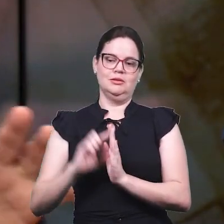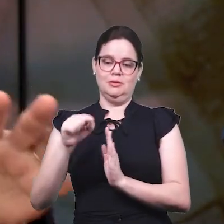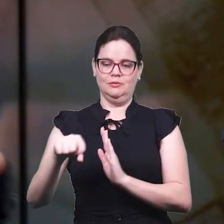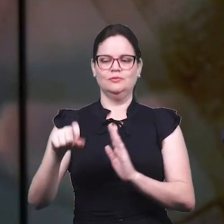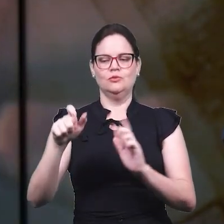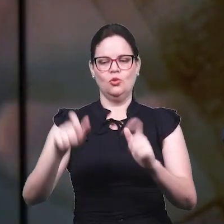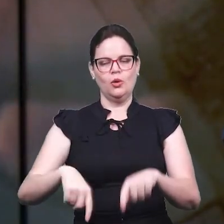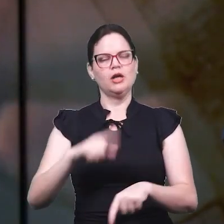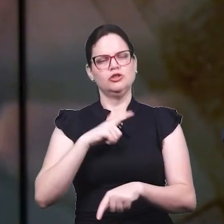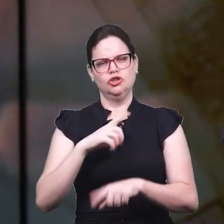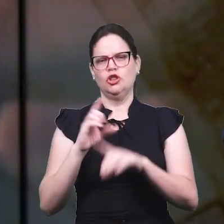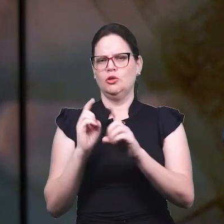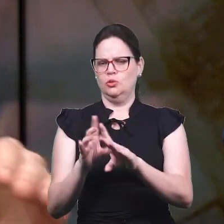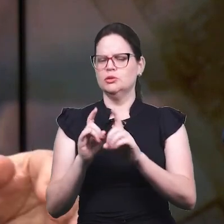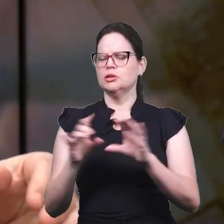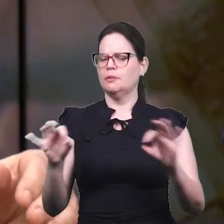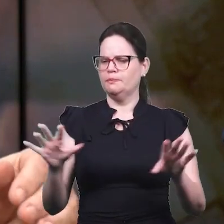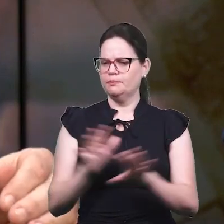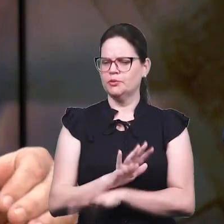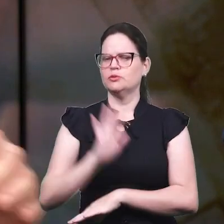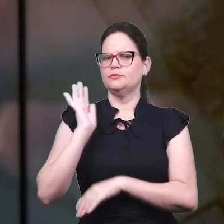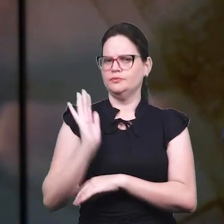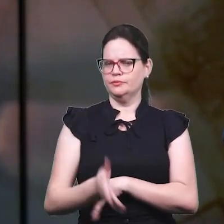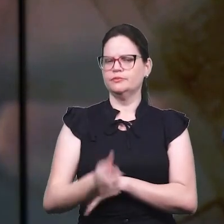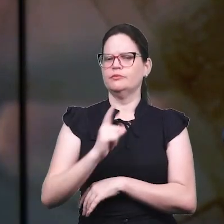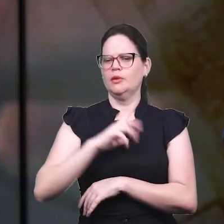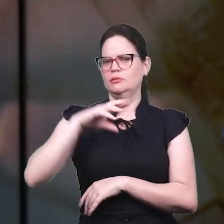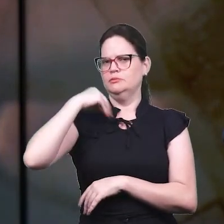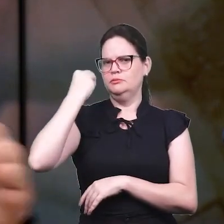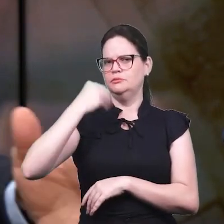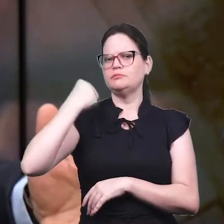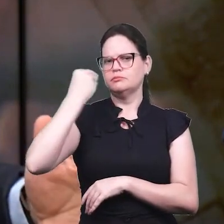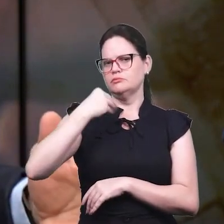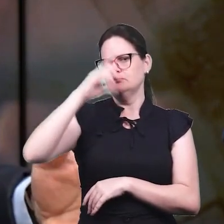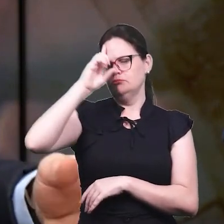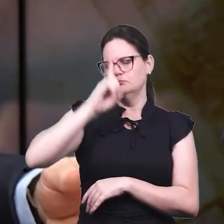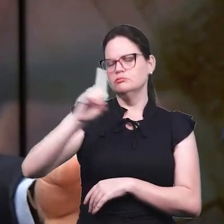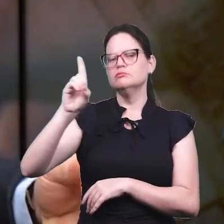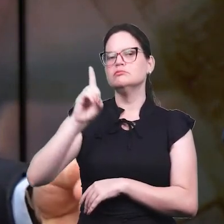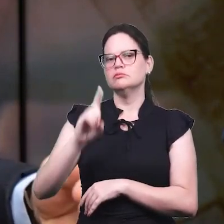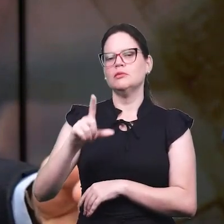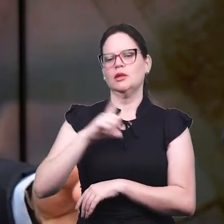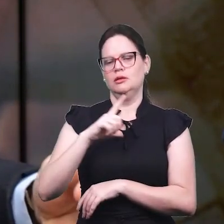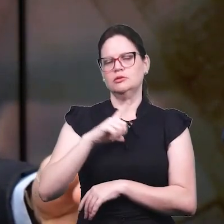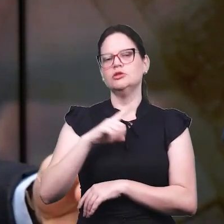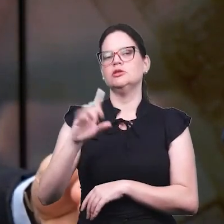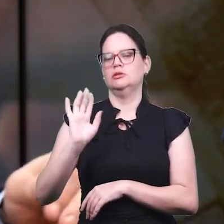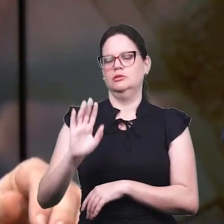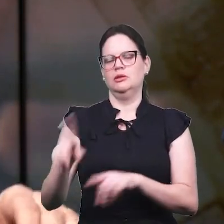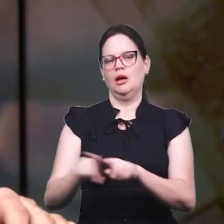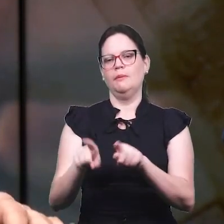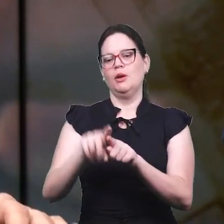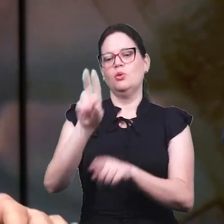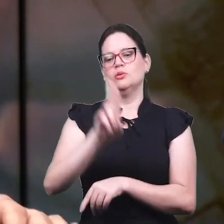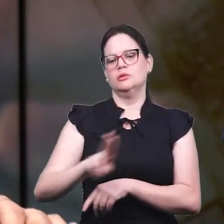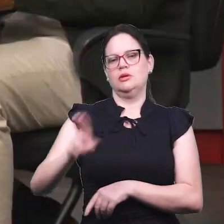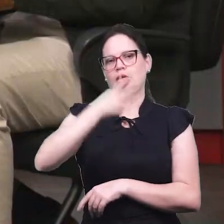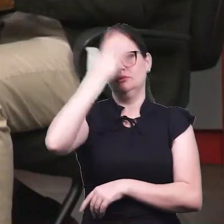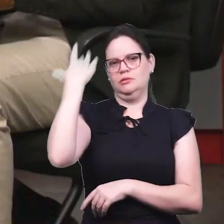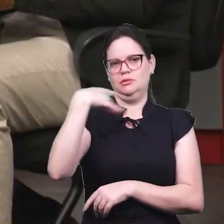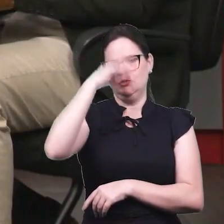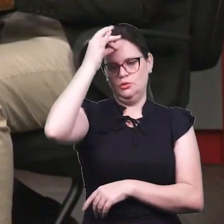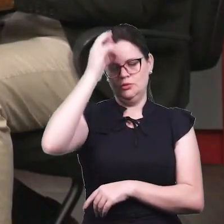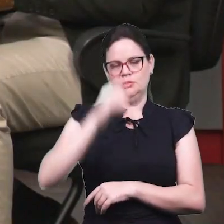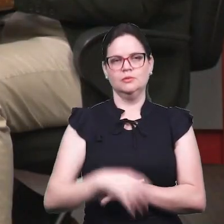igreja já bem doutrinada e bem conhecedora da palavra e muito usada pelo Espírito Santo.